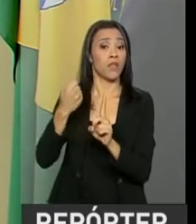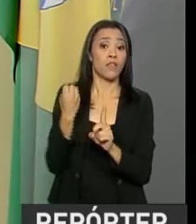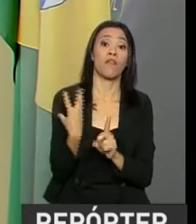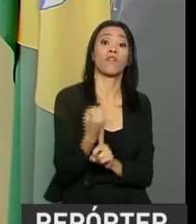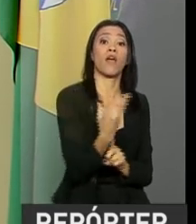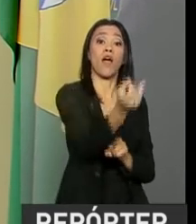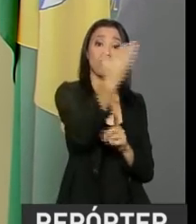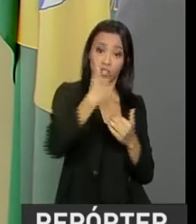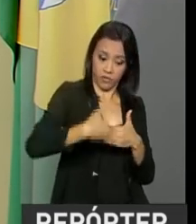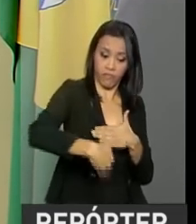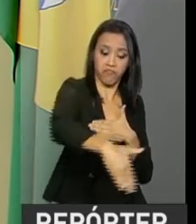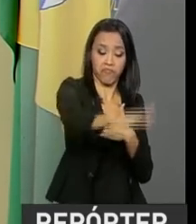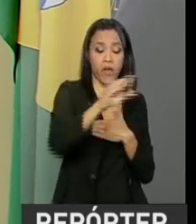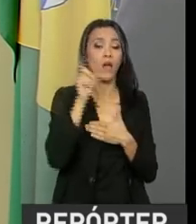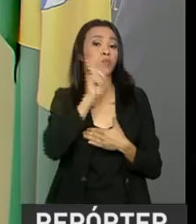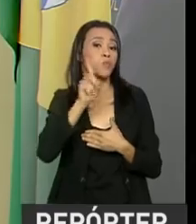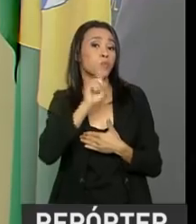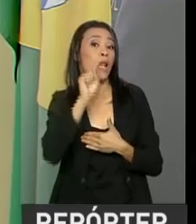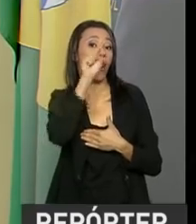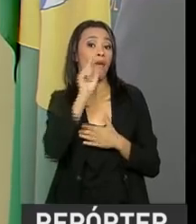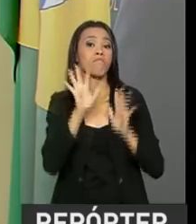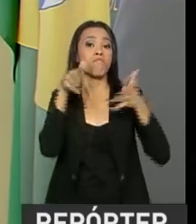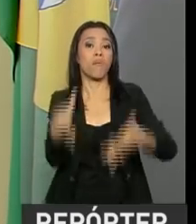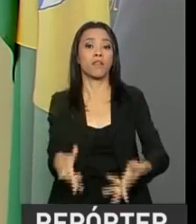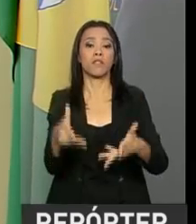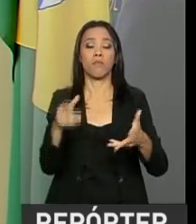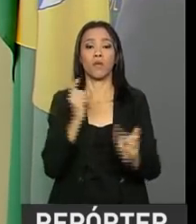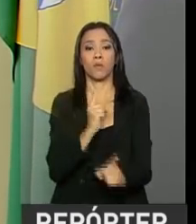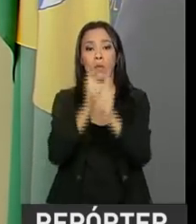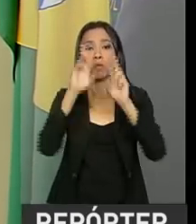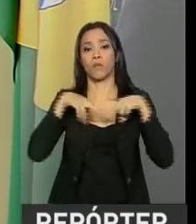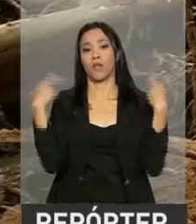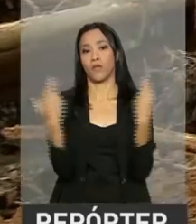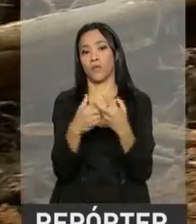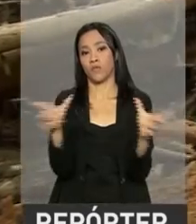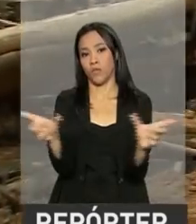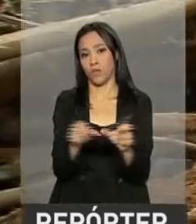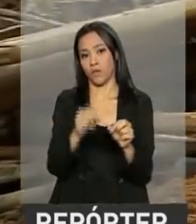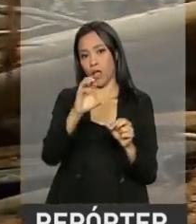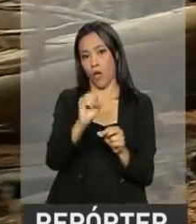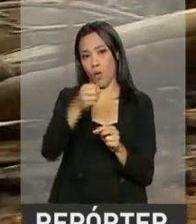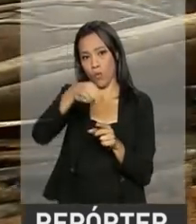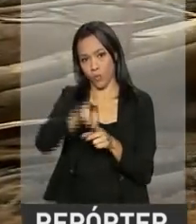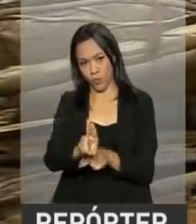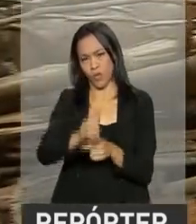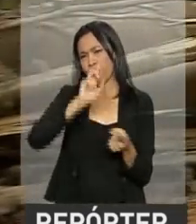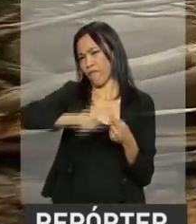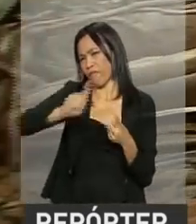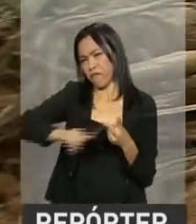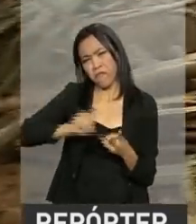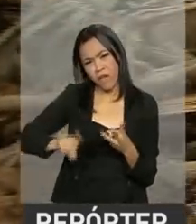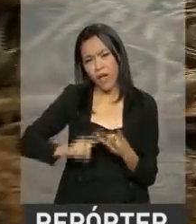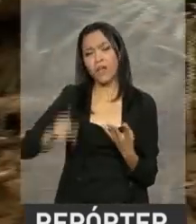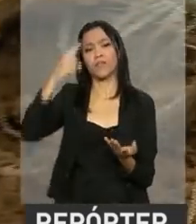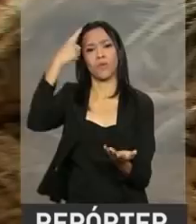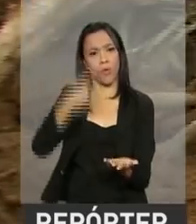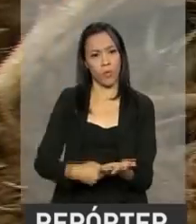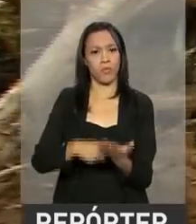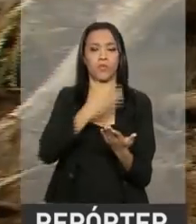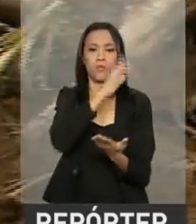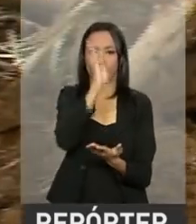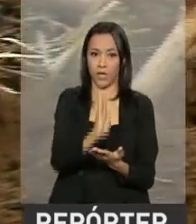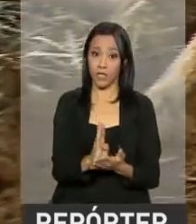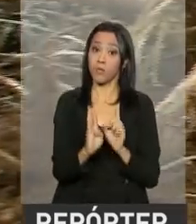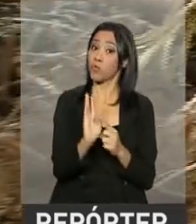viagem que fará aos Estados Unidos para participar da Assembleia Geral da ONU. Entre os compromissos firmados pelo Brasil está